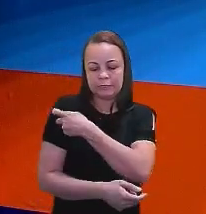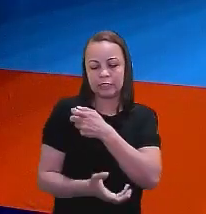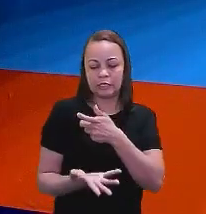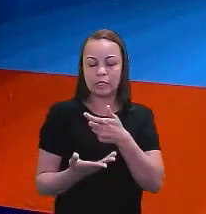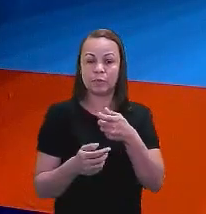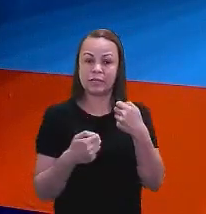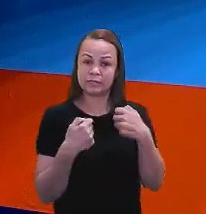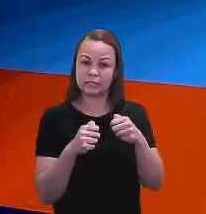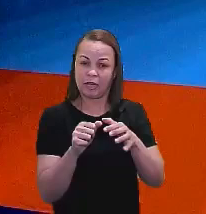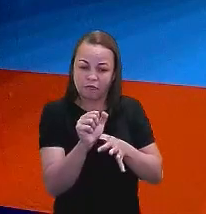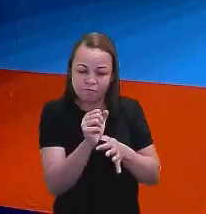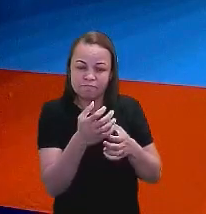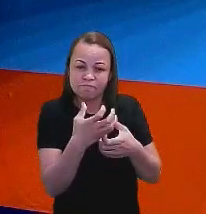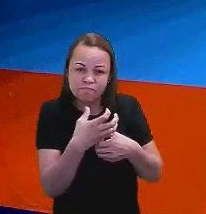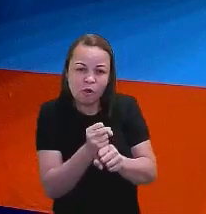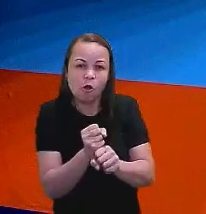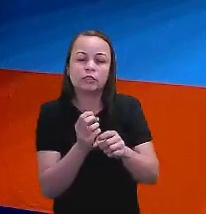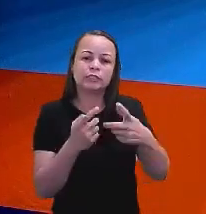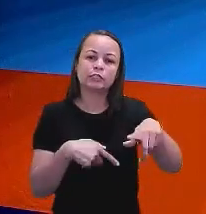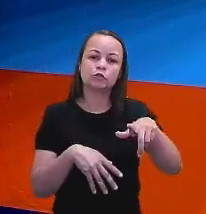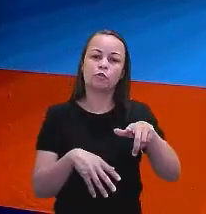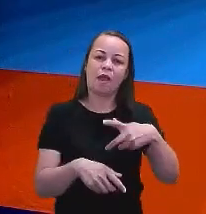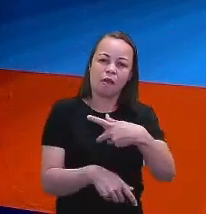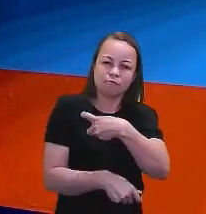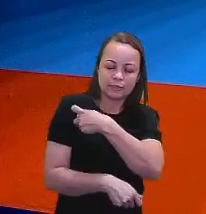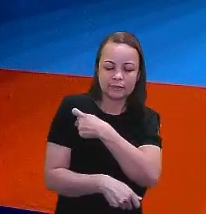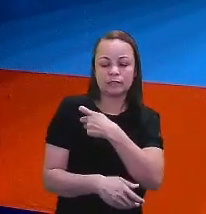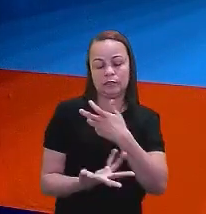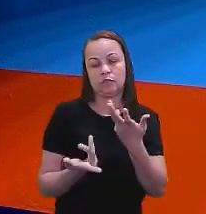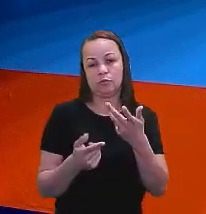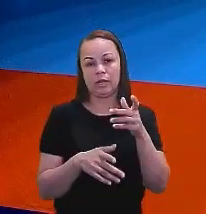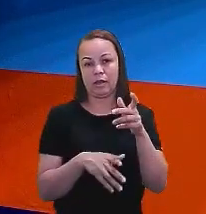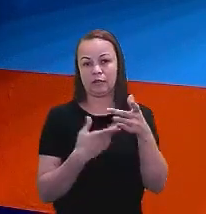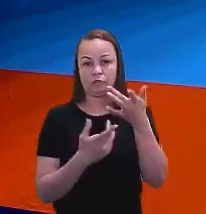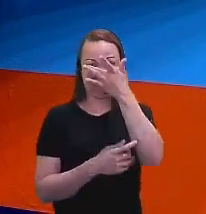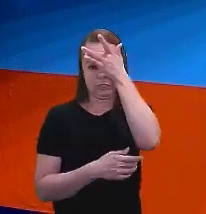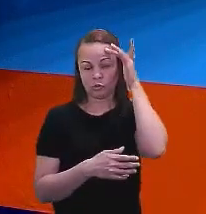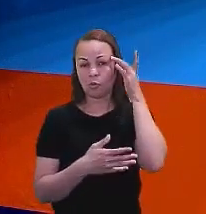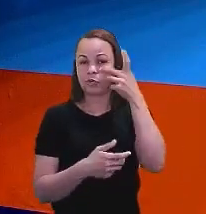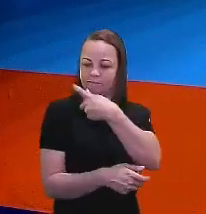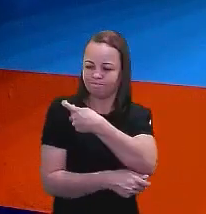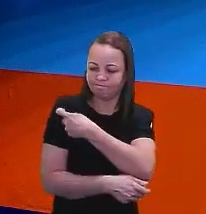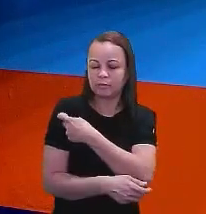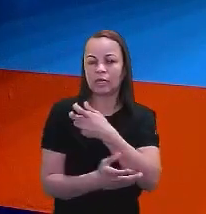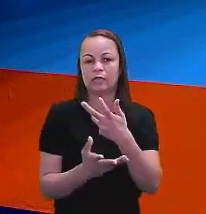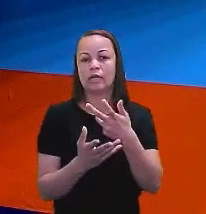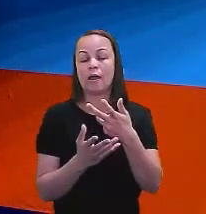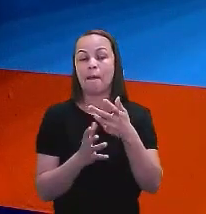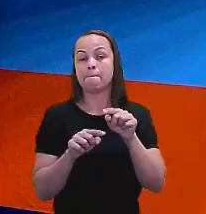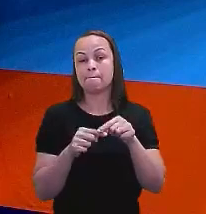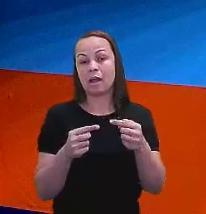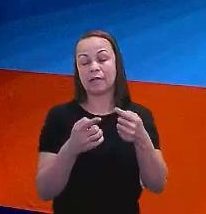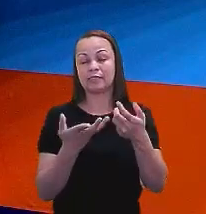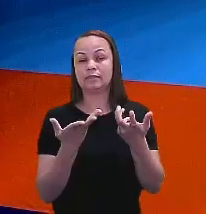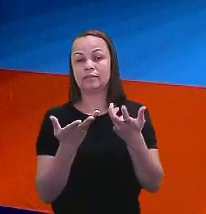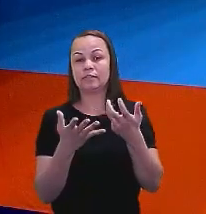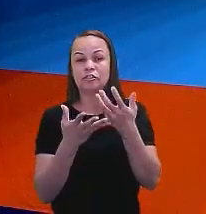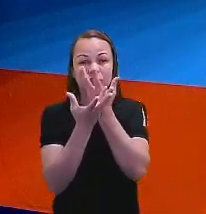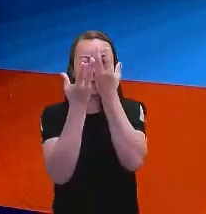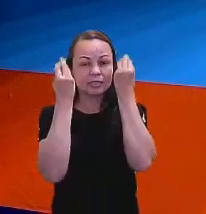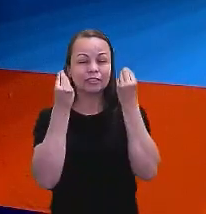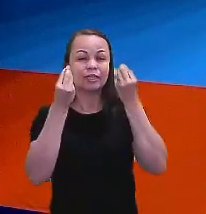Então, houve-se, né, uma campanha toda para vacinar as pessoas, porém esqueceram de conscientizar,